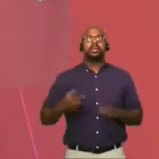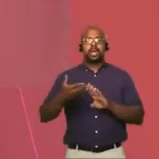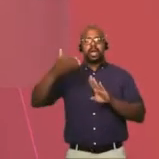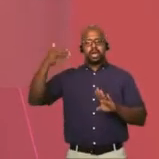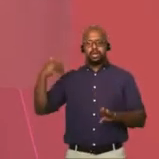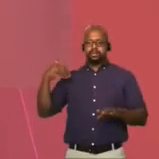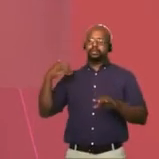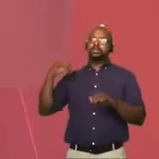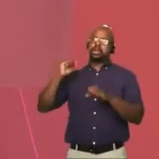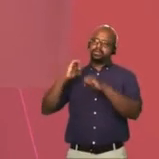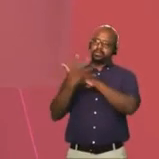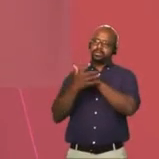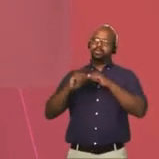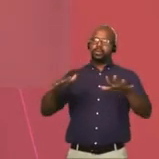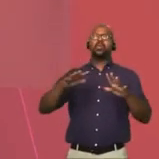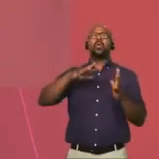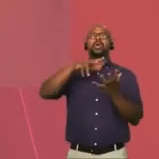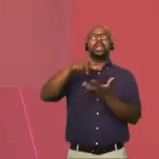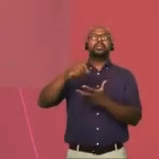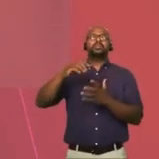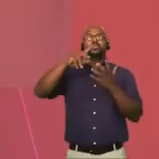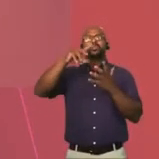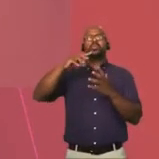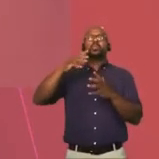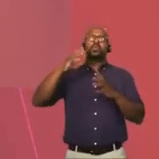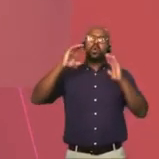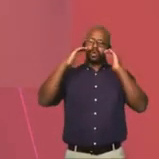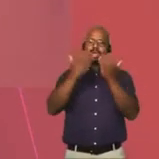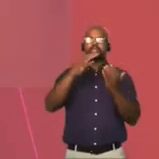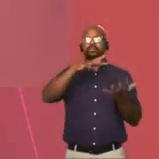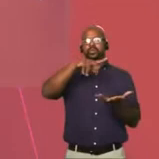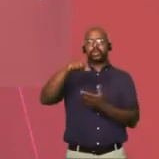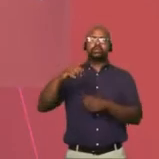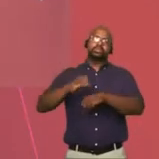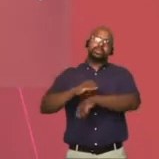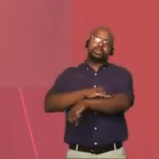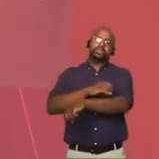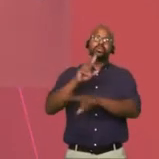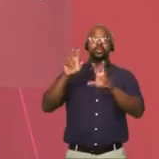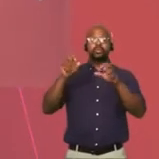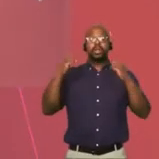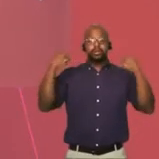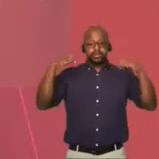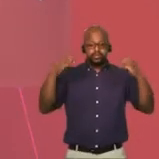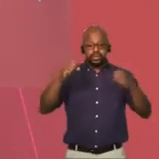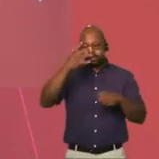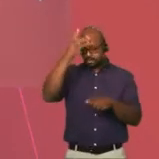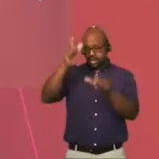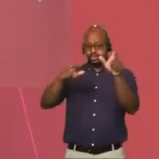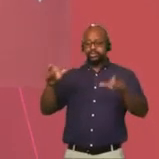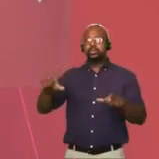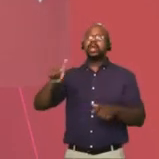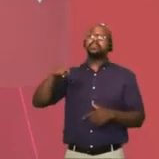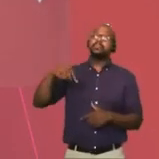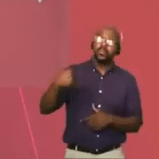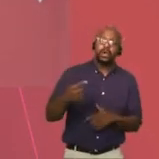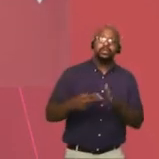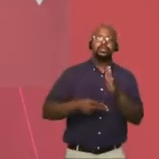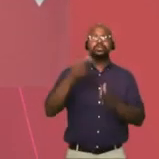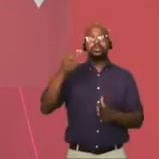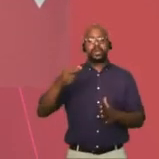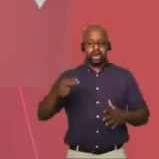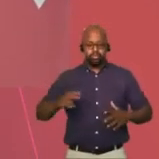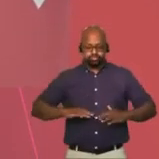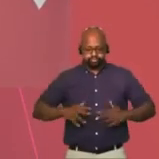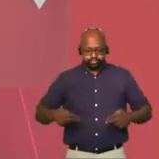pandemia eu fiz a diferença no Congresso Mundial de obesidade falando sobre a exercício físico para paciente faz cirurgia bariátrica